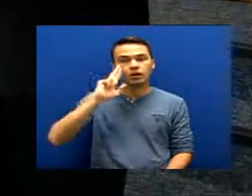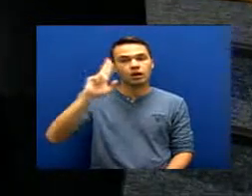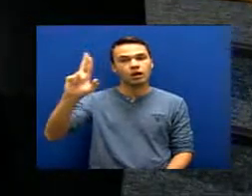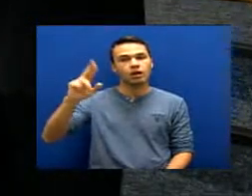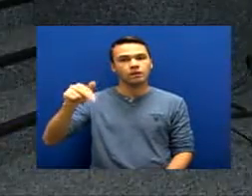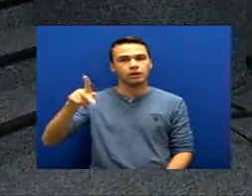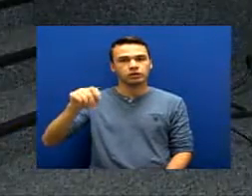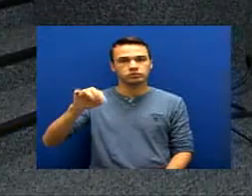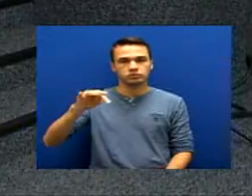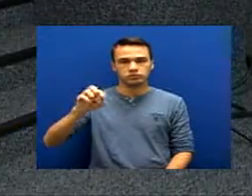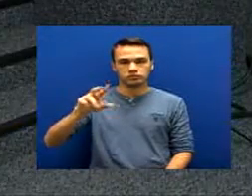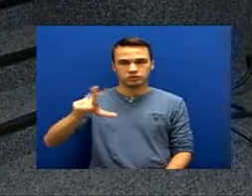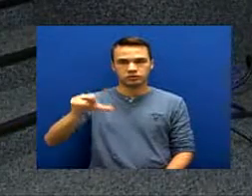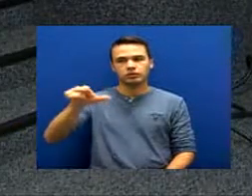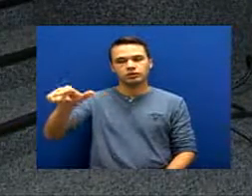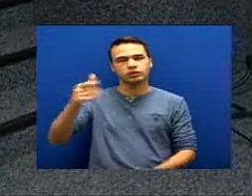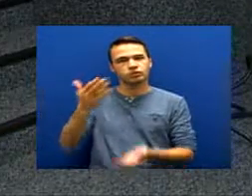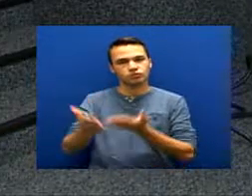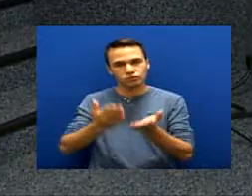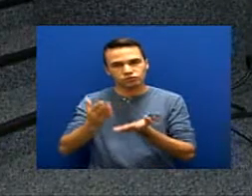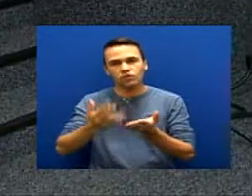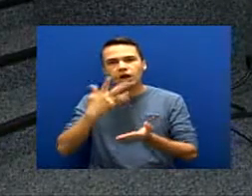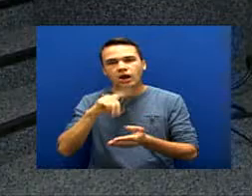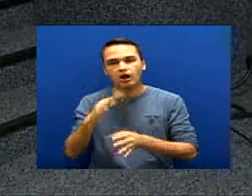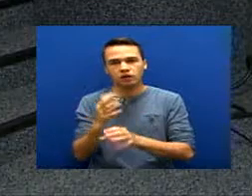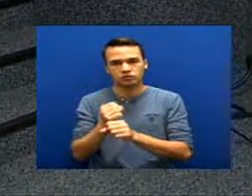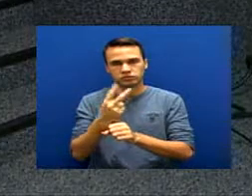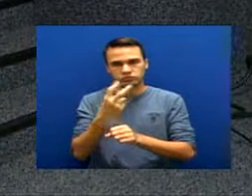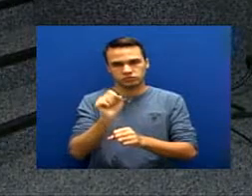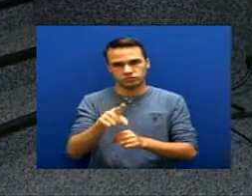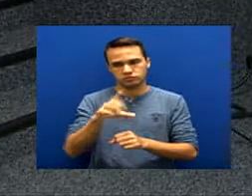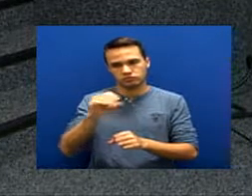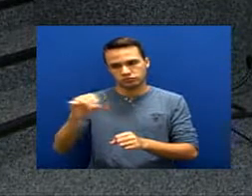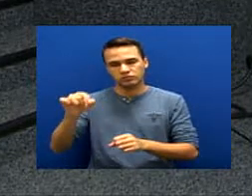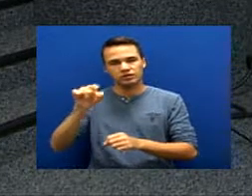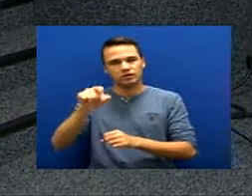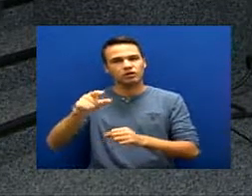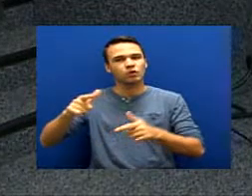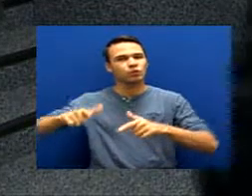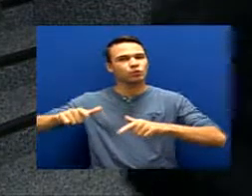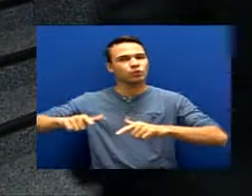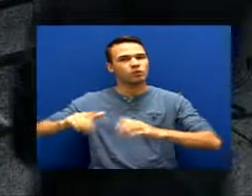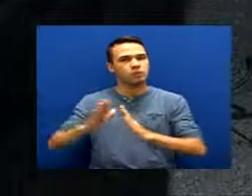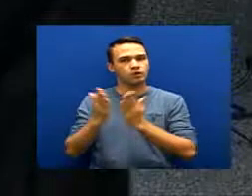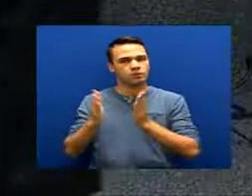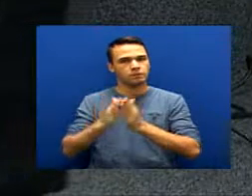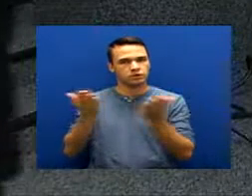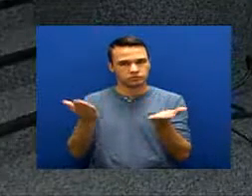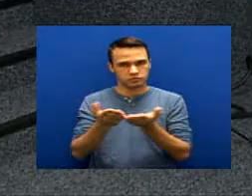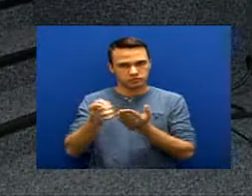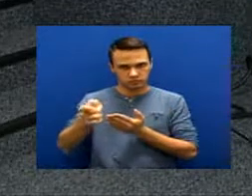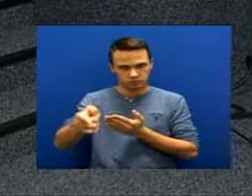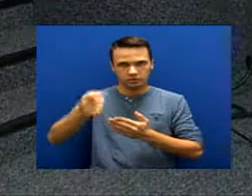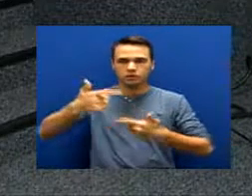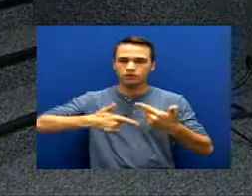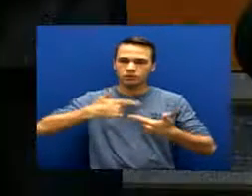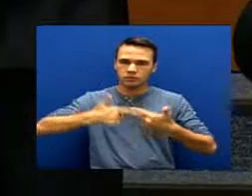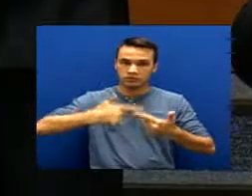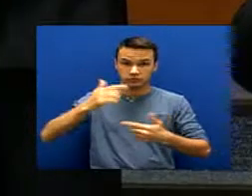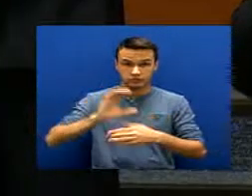que nós chamamos de Terlim, Salmos, né, conhecidos por vocês como Salmos, por nós também, que é o Salmo